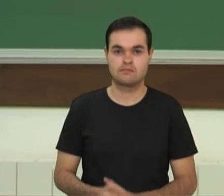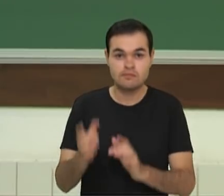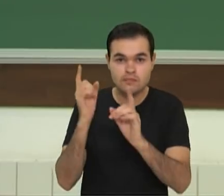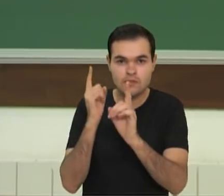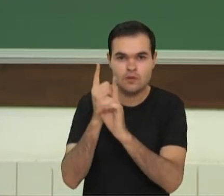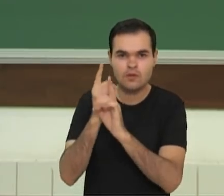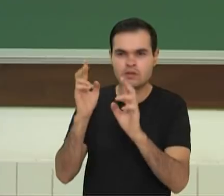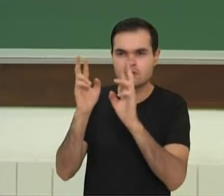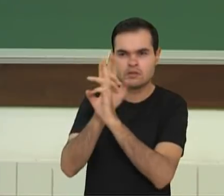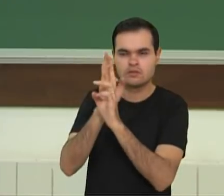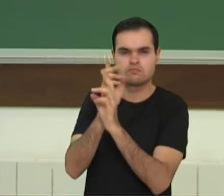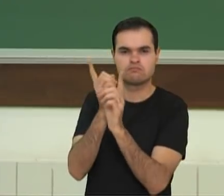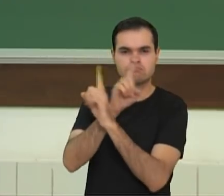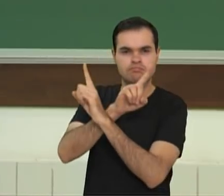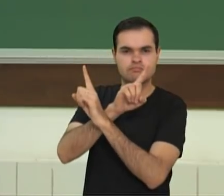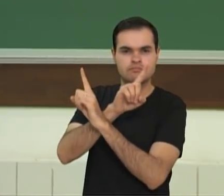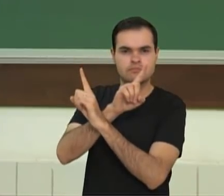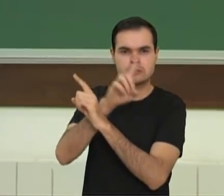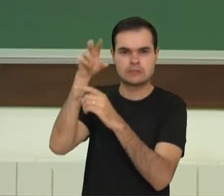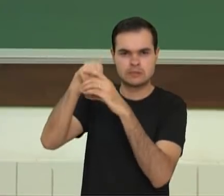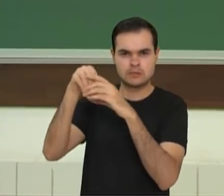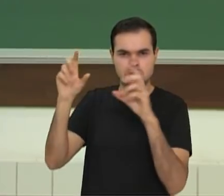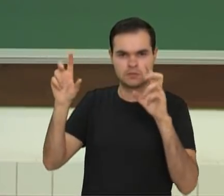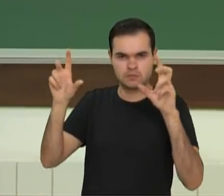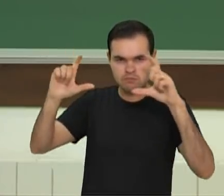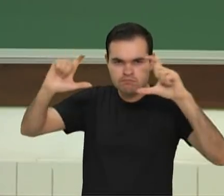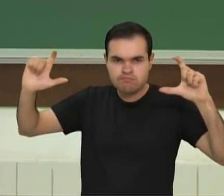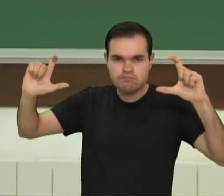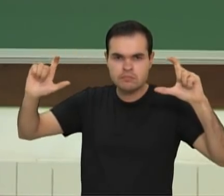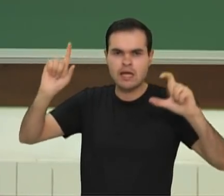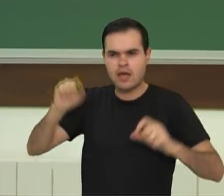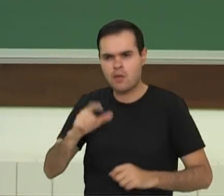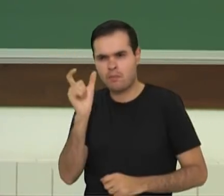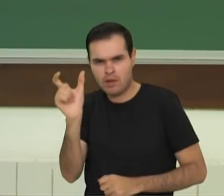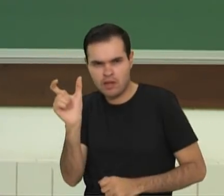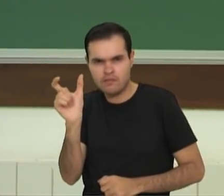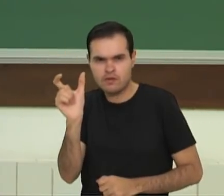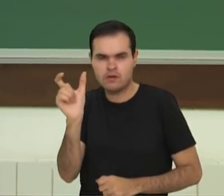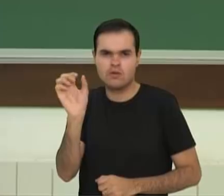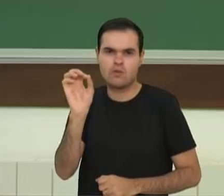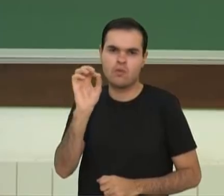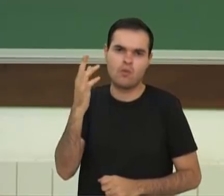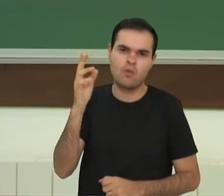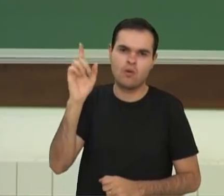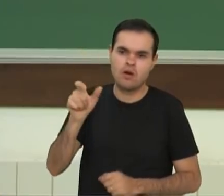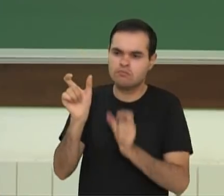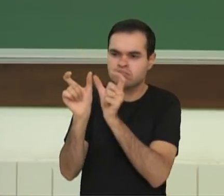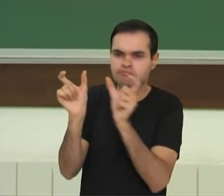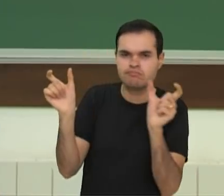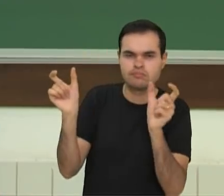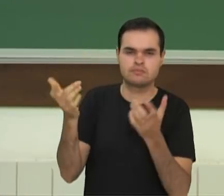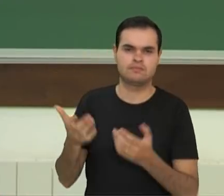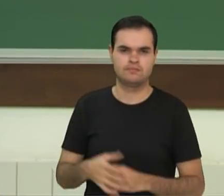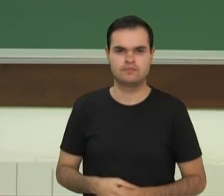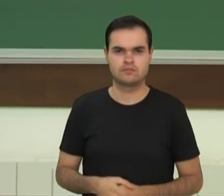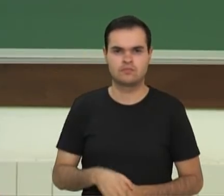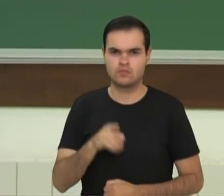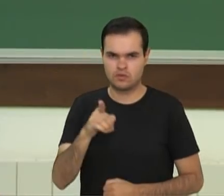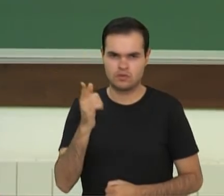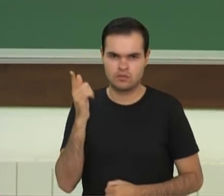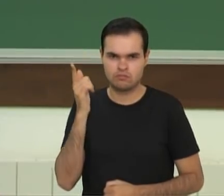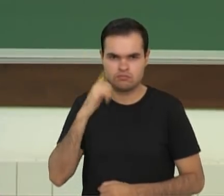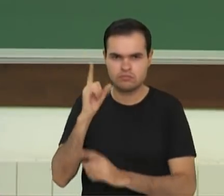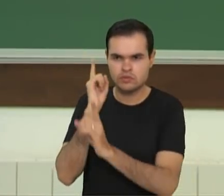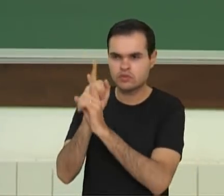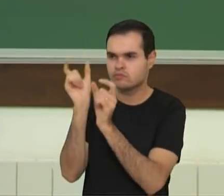Encontrou a relação de oposição presente no trecho? É uma palavra, igual na questão anterior, ou são expressões? Se você encontrou